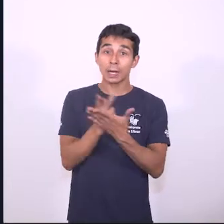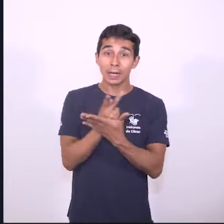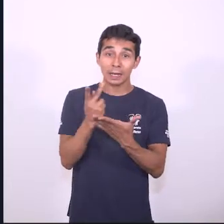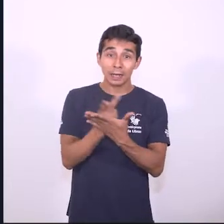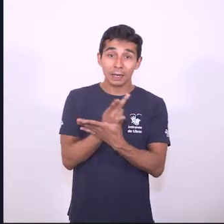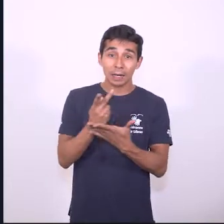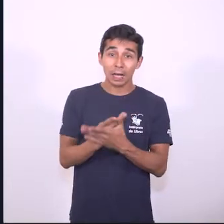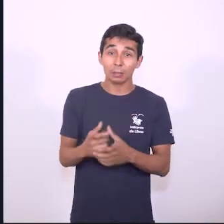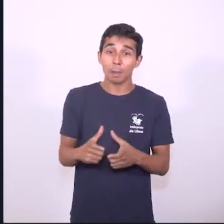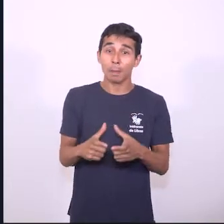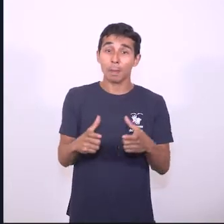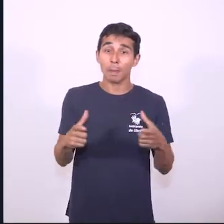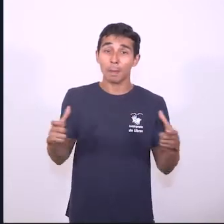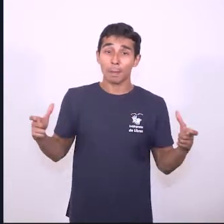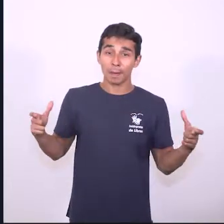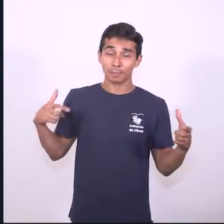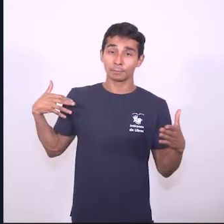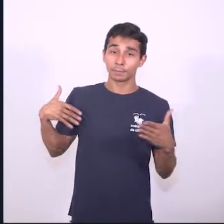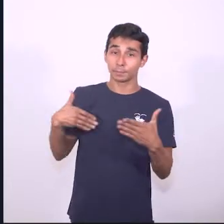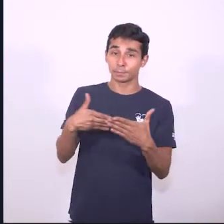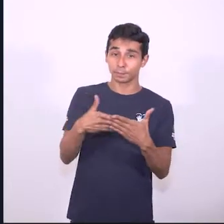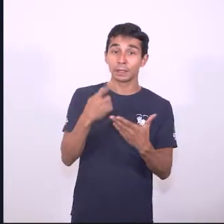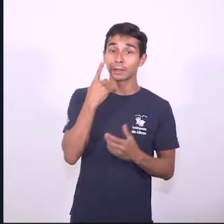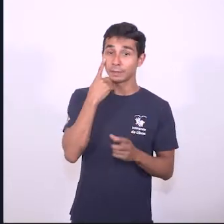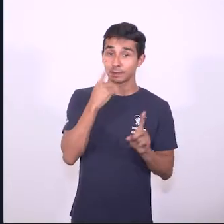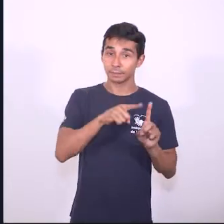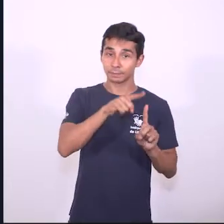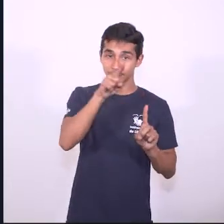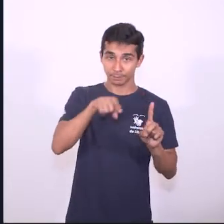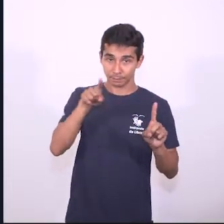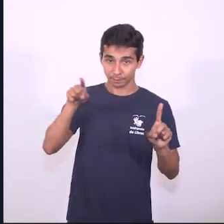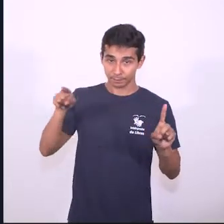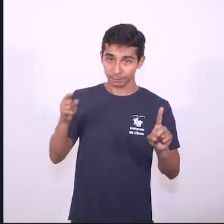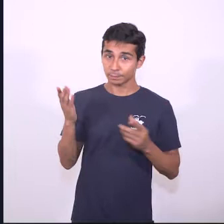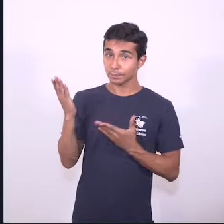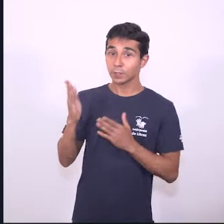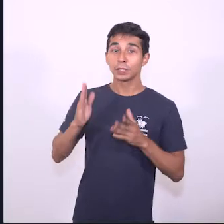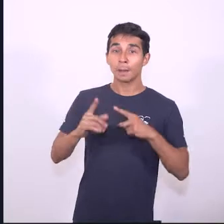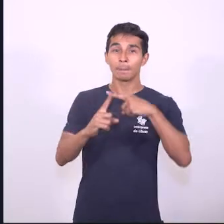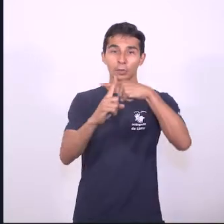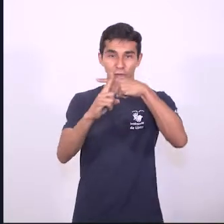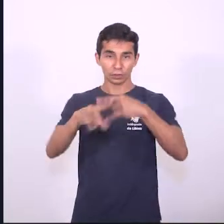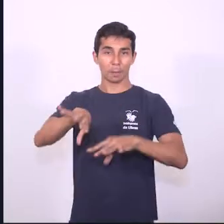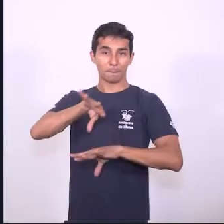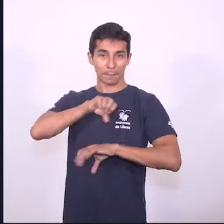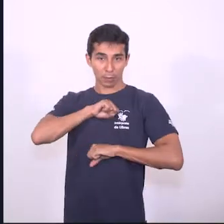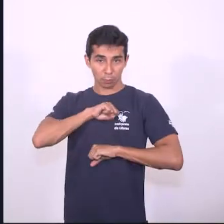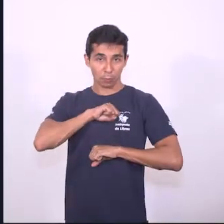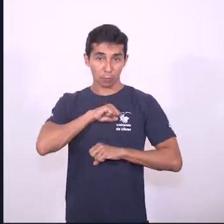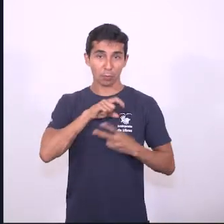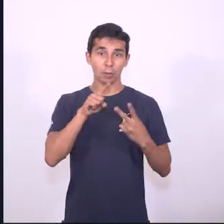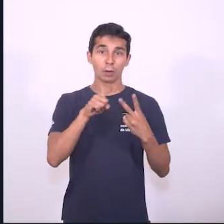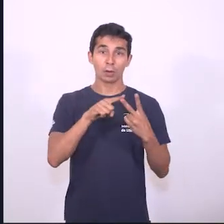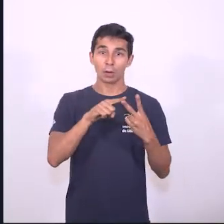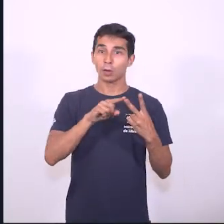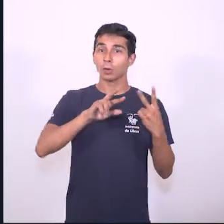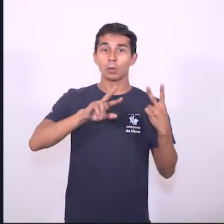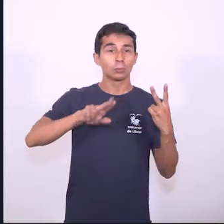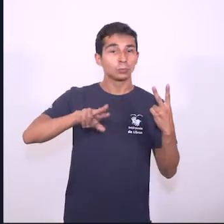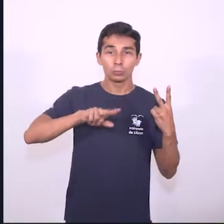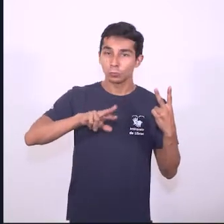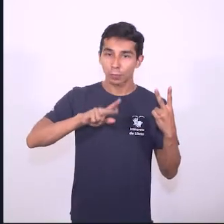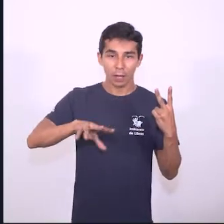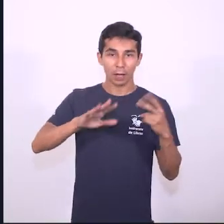possível ver nesse gráfico, né, os casos confirmados, os descartados, o síndrome gripal e os que